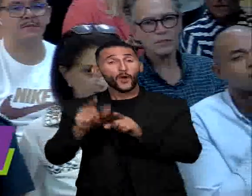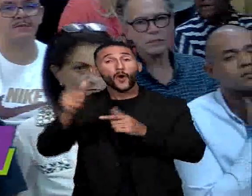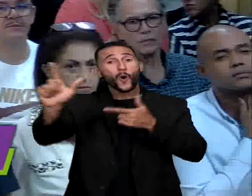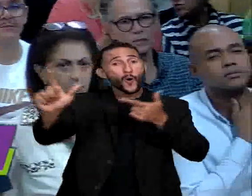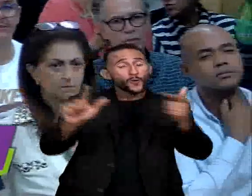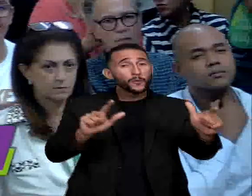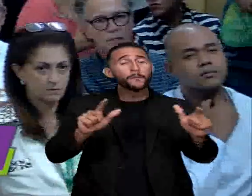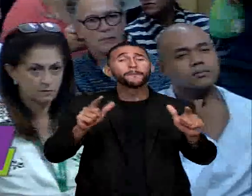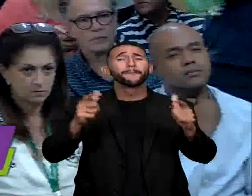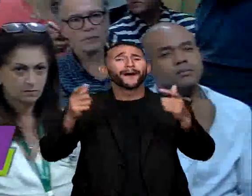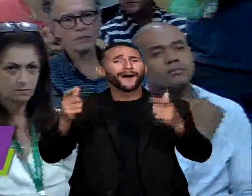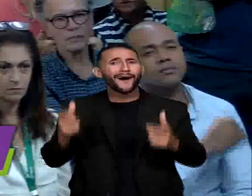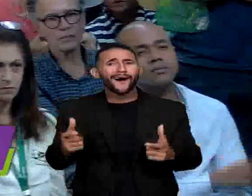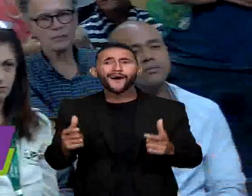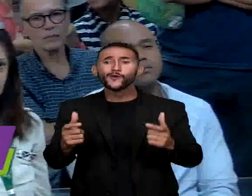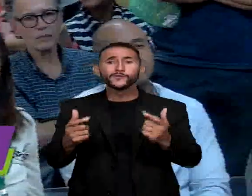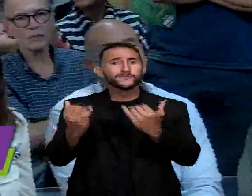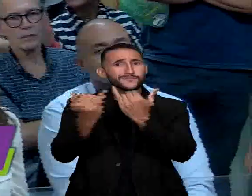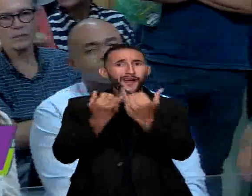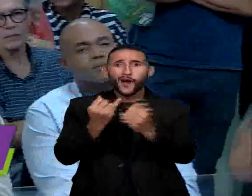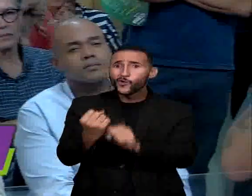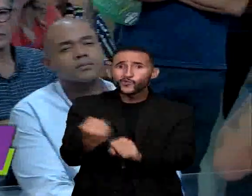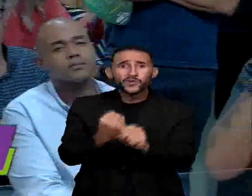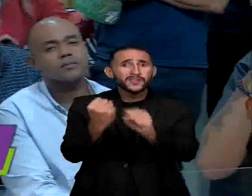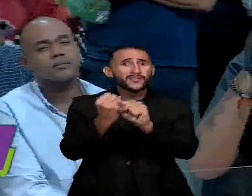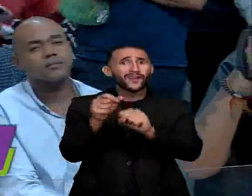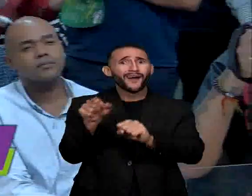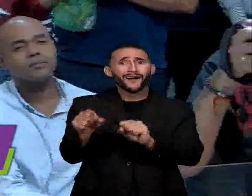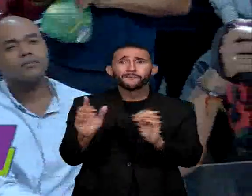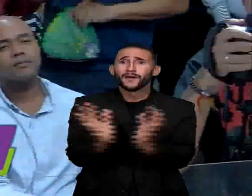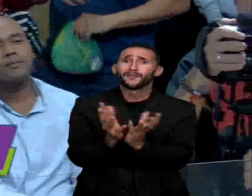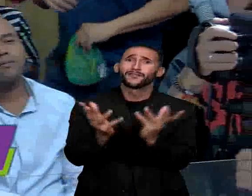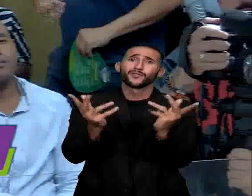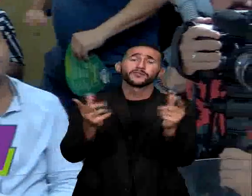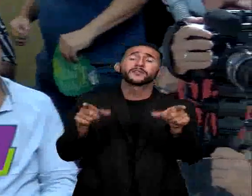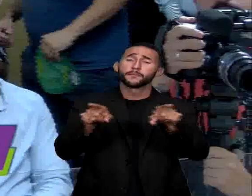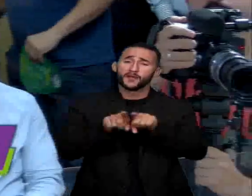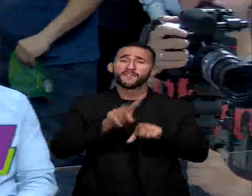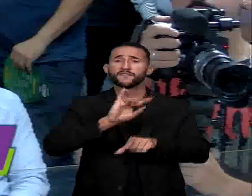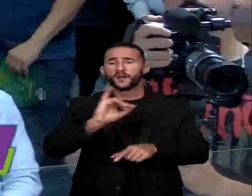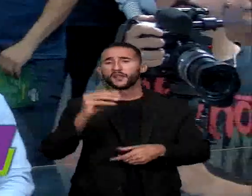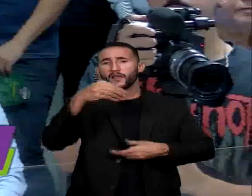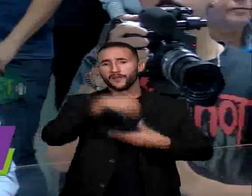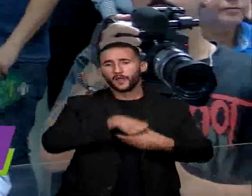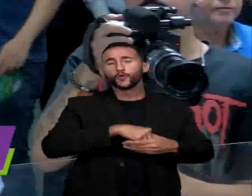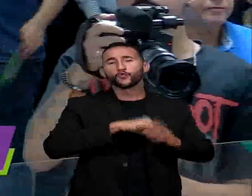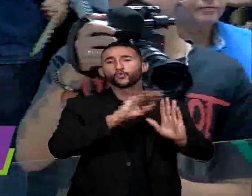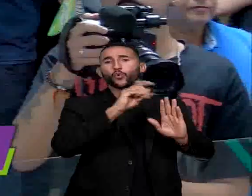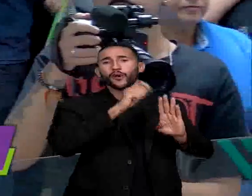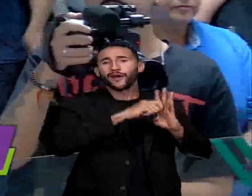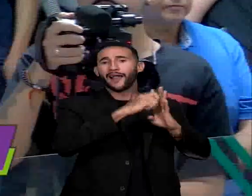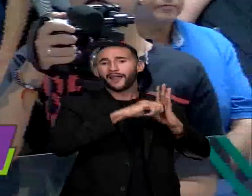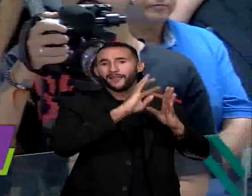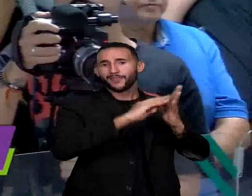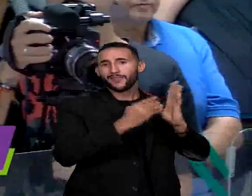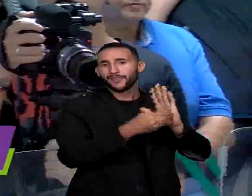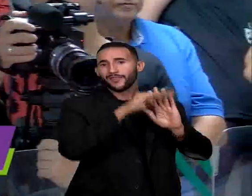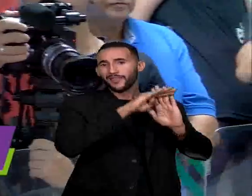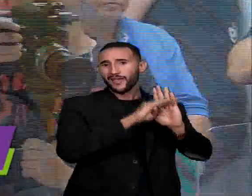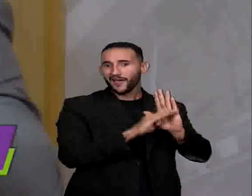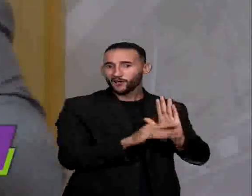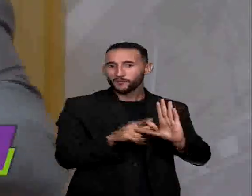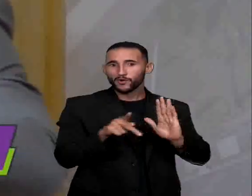Paula Rossi tá ficando maravilhosa também vai est dentro do calendário do do aniversário da nossa cidade e a que